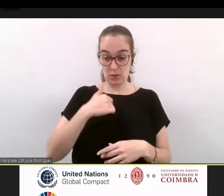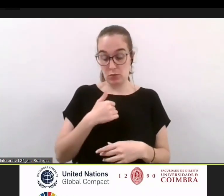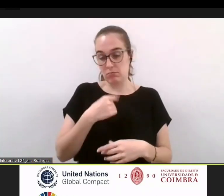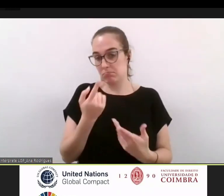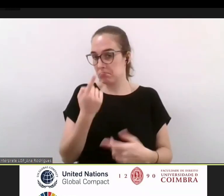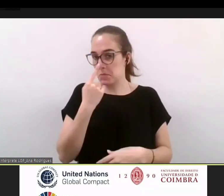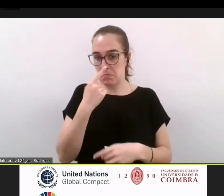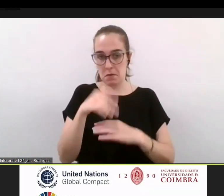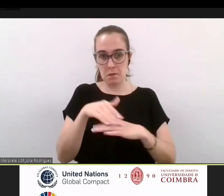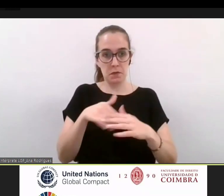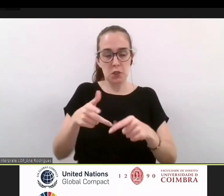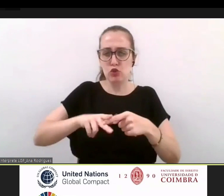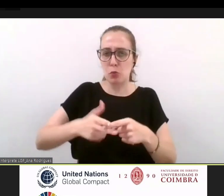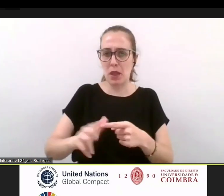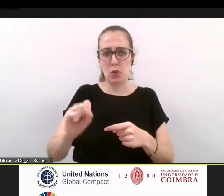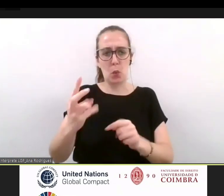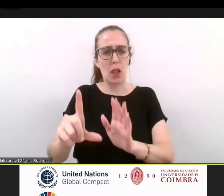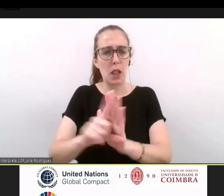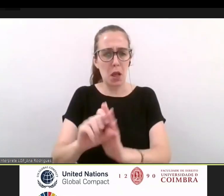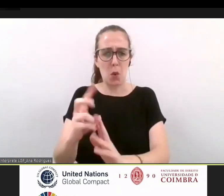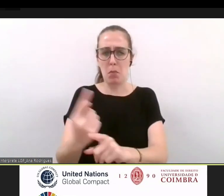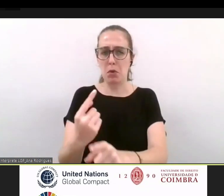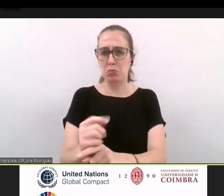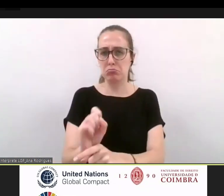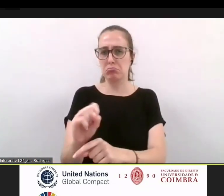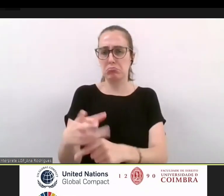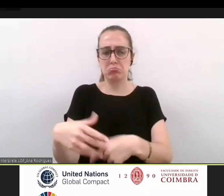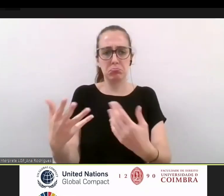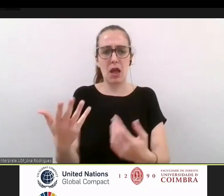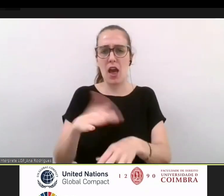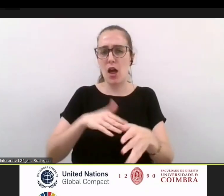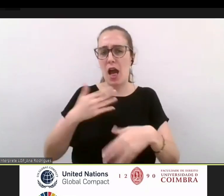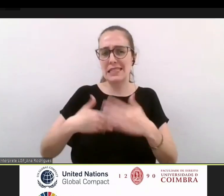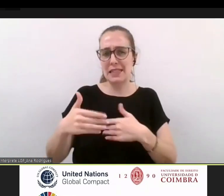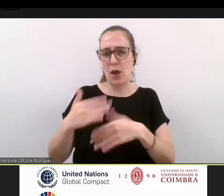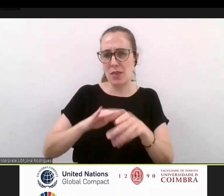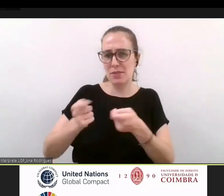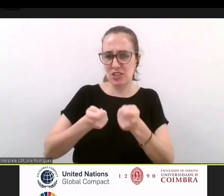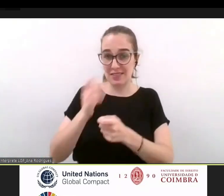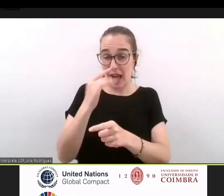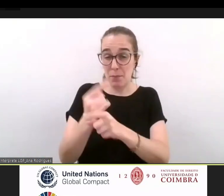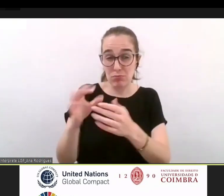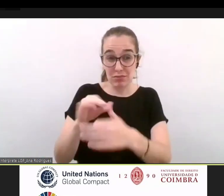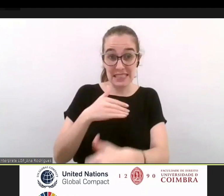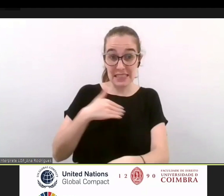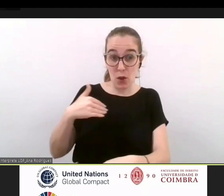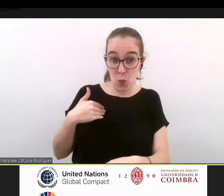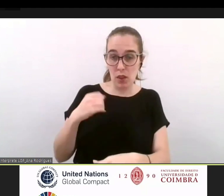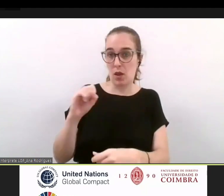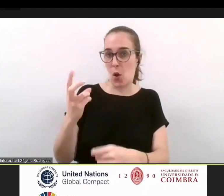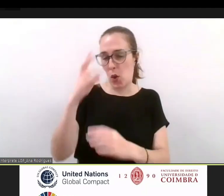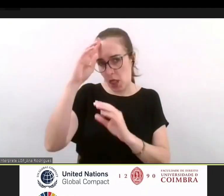ou um instrumento legislativo ou uma atuação administrativa no âmbito da saúde, no âmbito